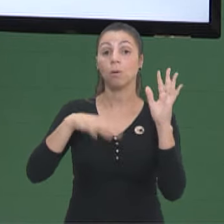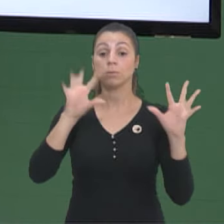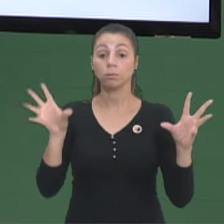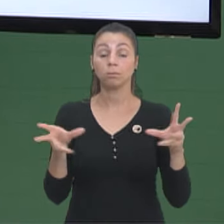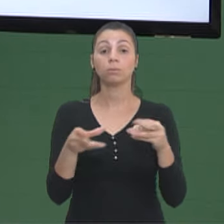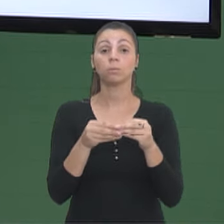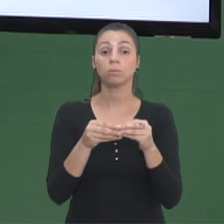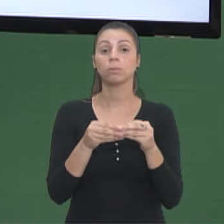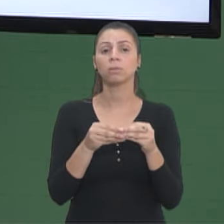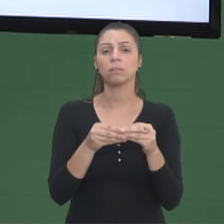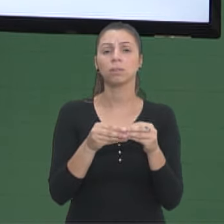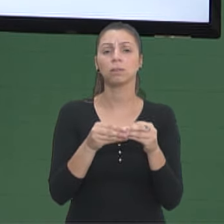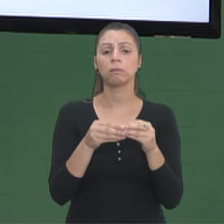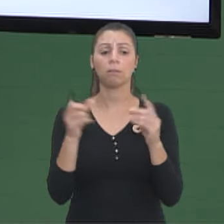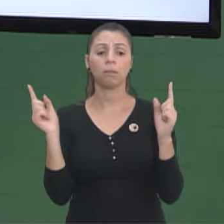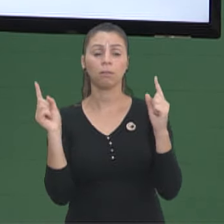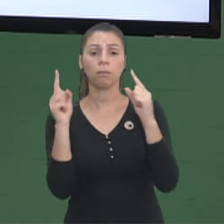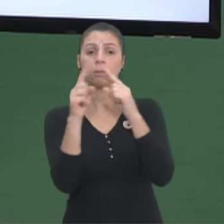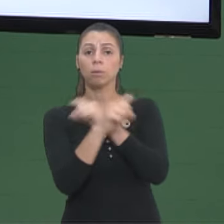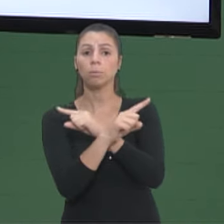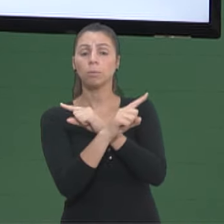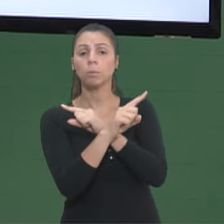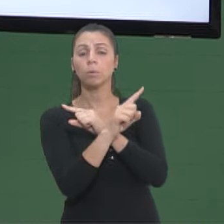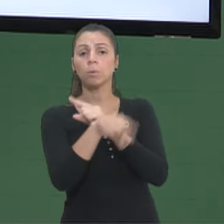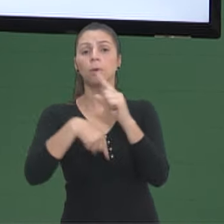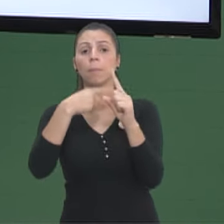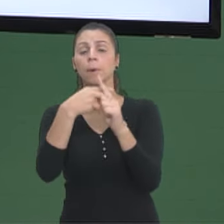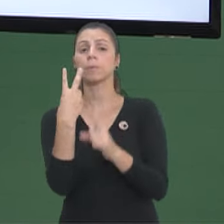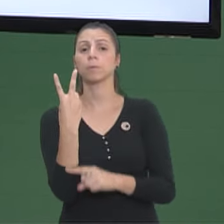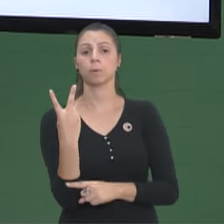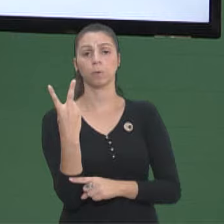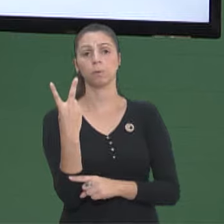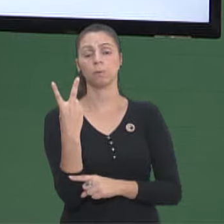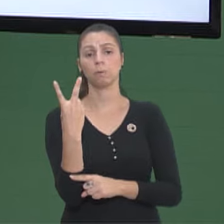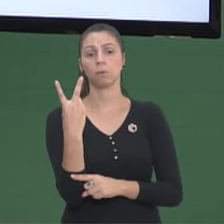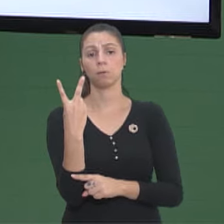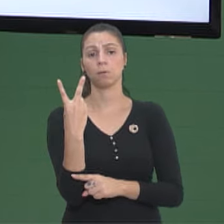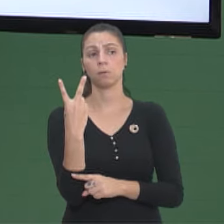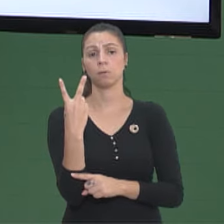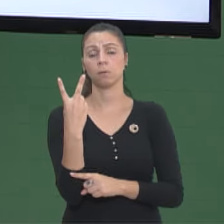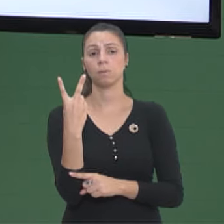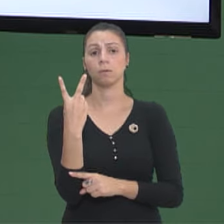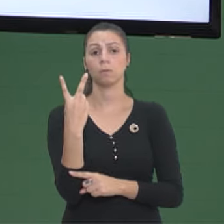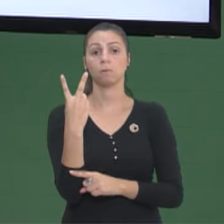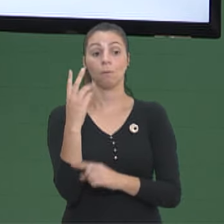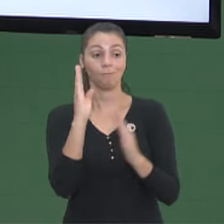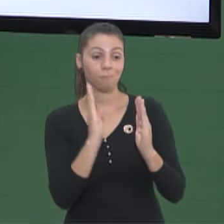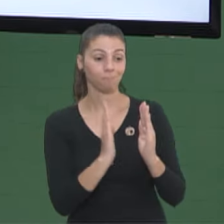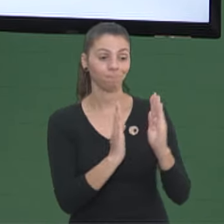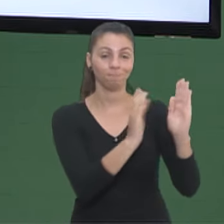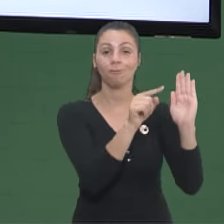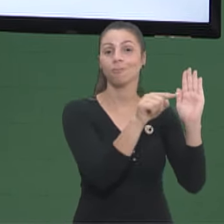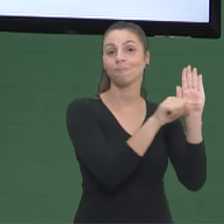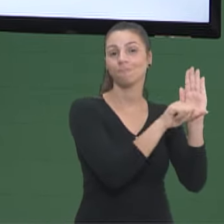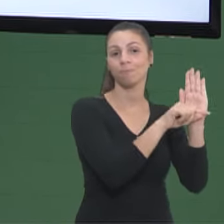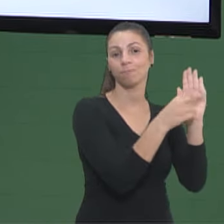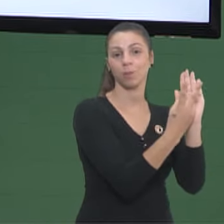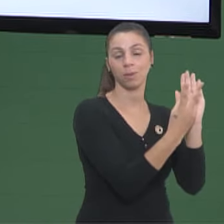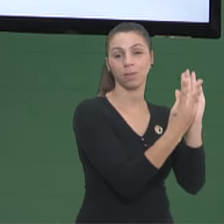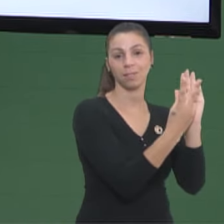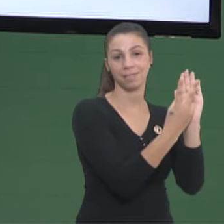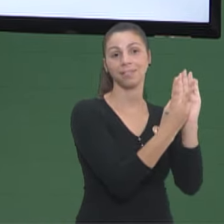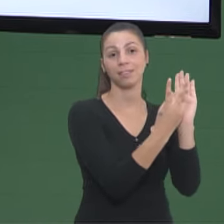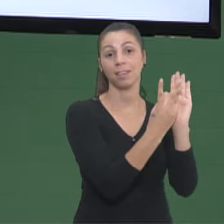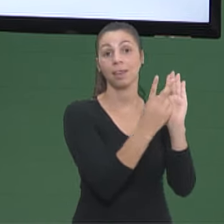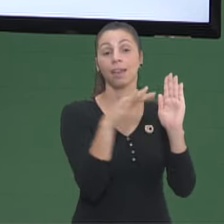simplificando, quem é o oposto do mais 2? O oposto do mais 2 vai ser o menos 2, certo?